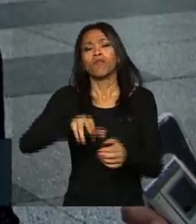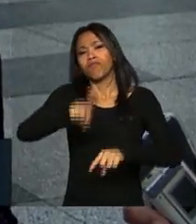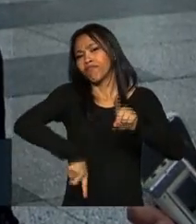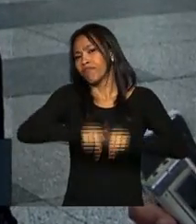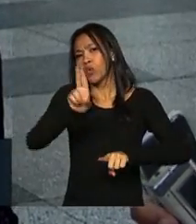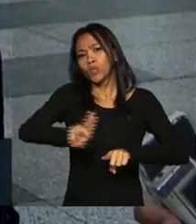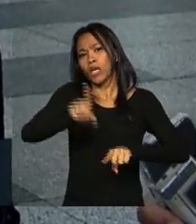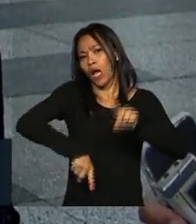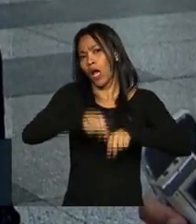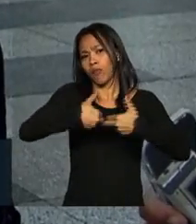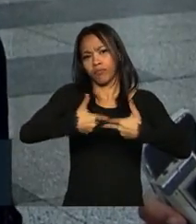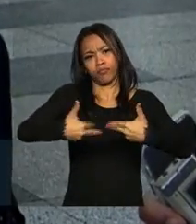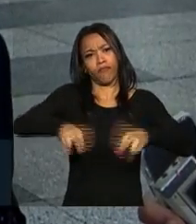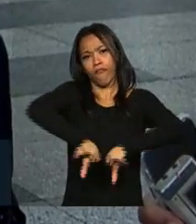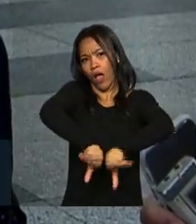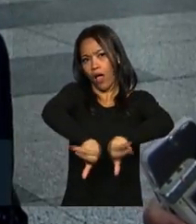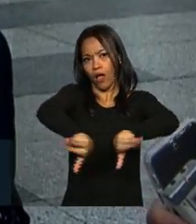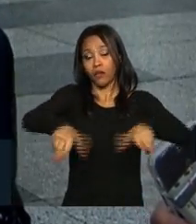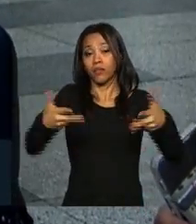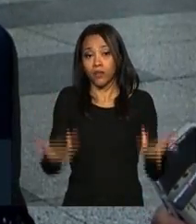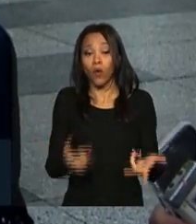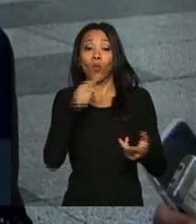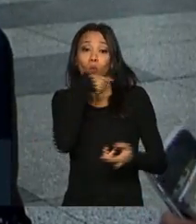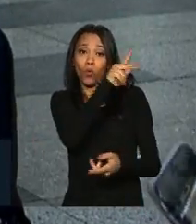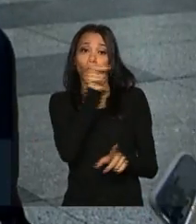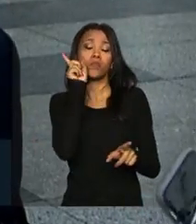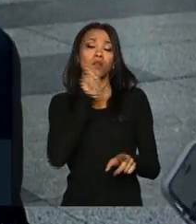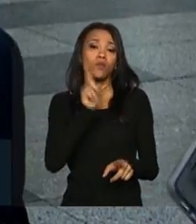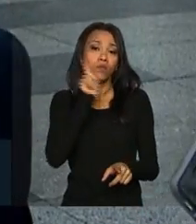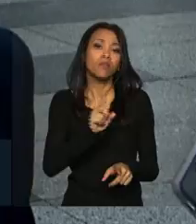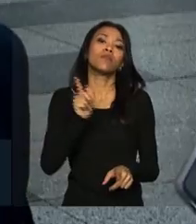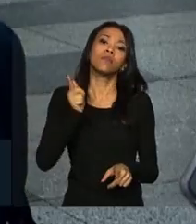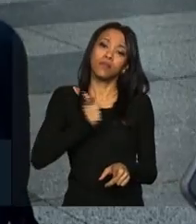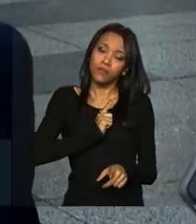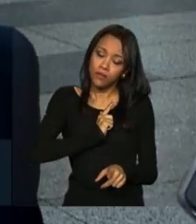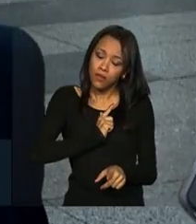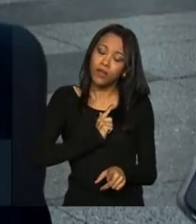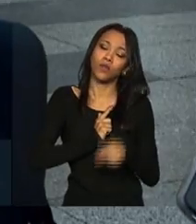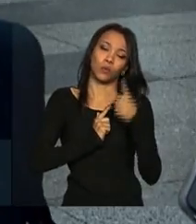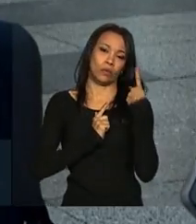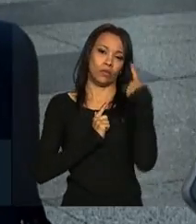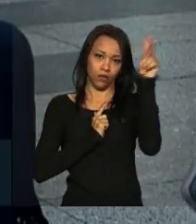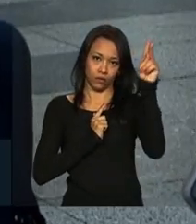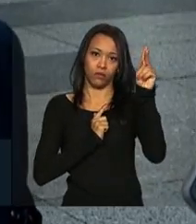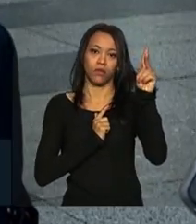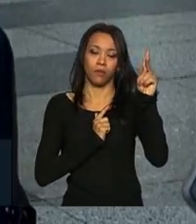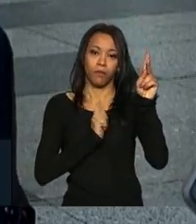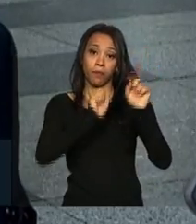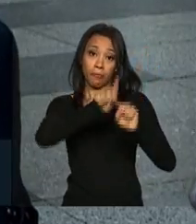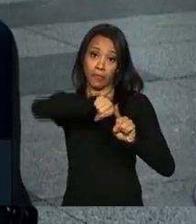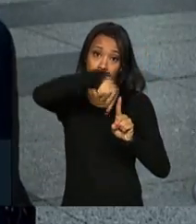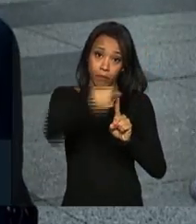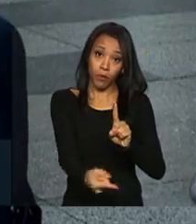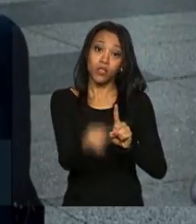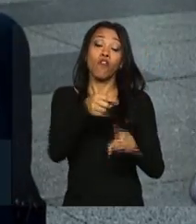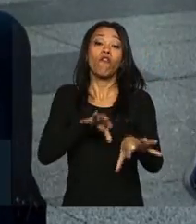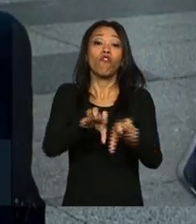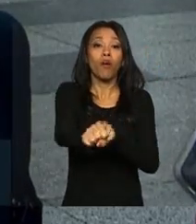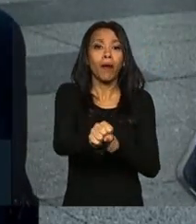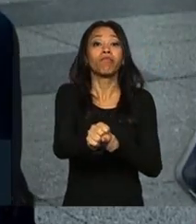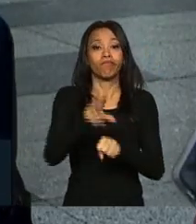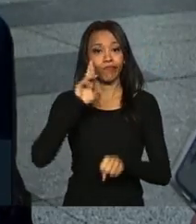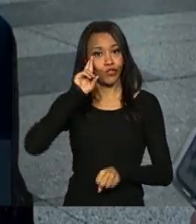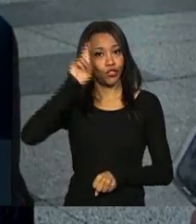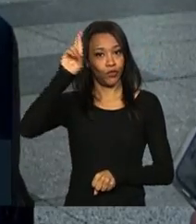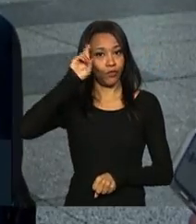enorme que se abre. E os Estados Unidos também tem o seu Common Core, como eles chamam. Depois, a formação de diretores, para